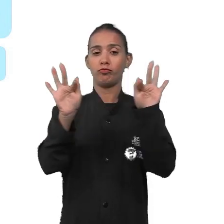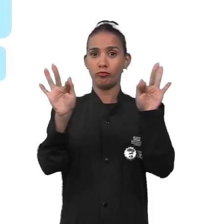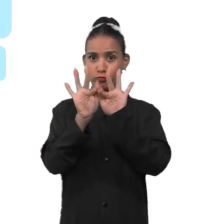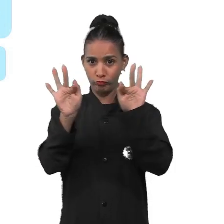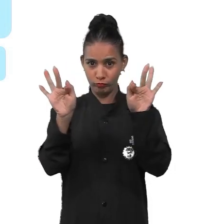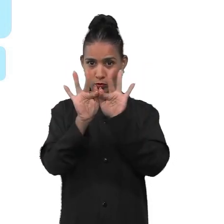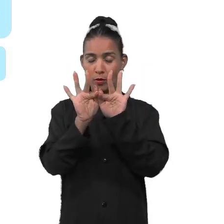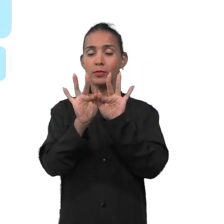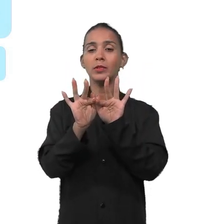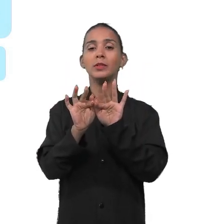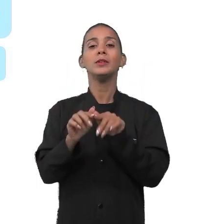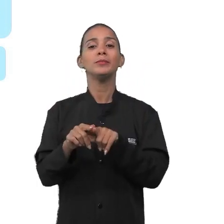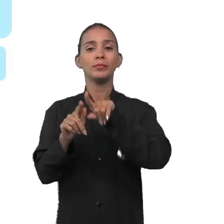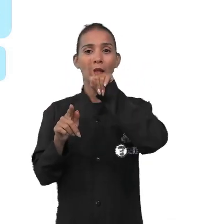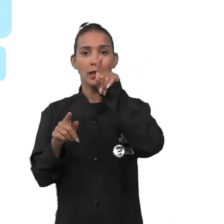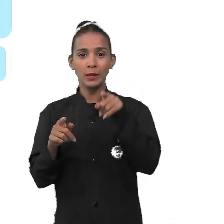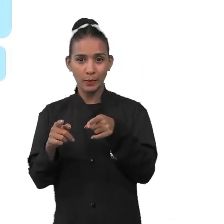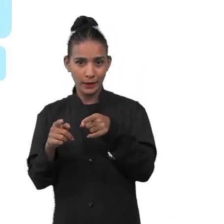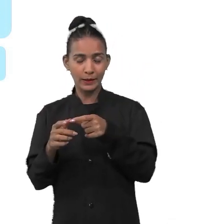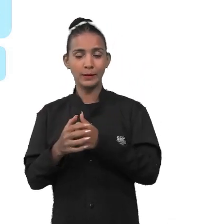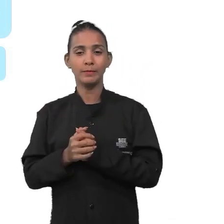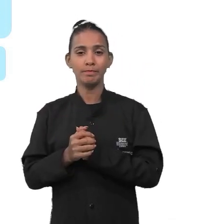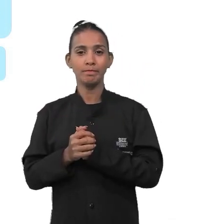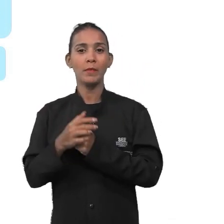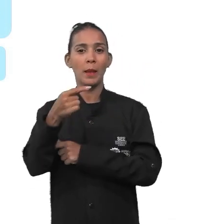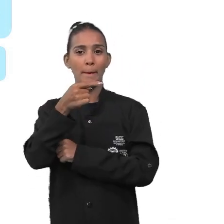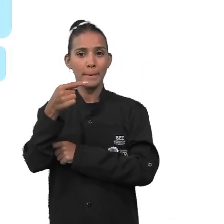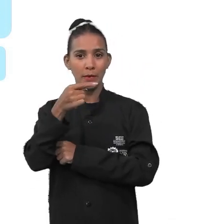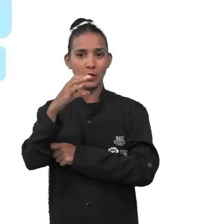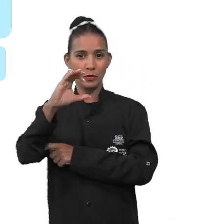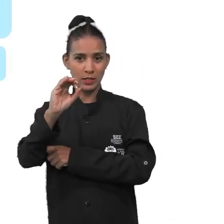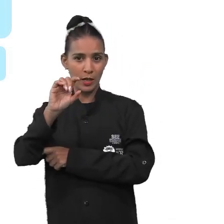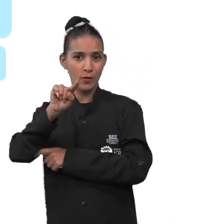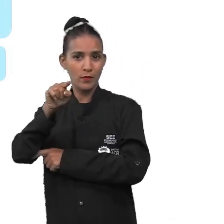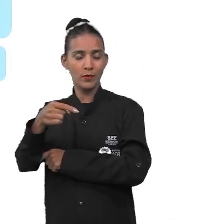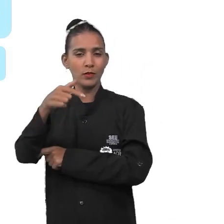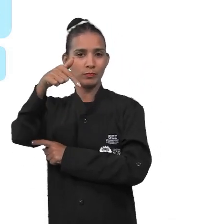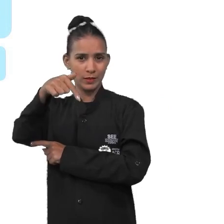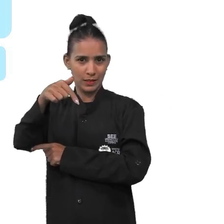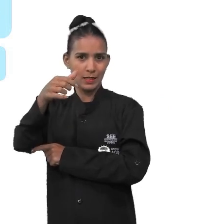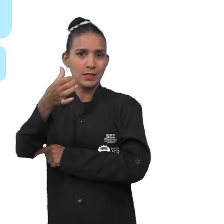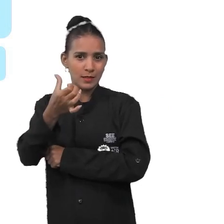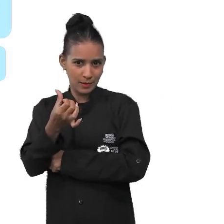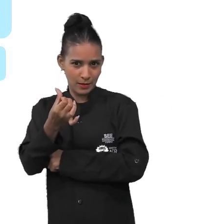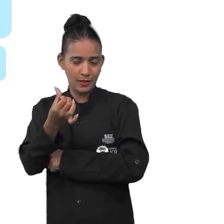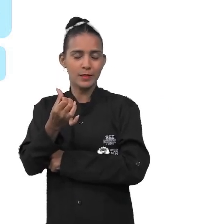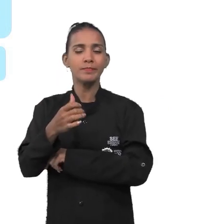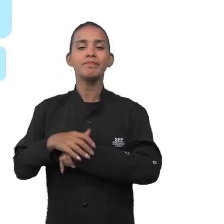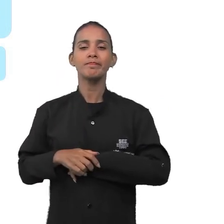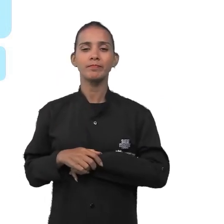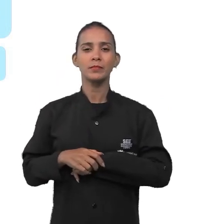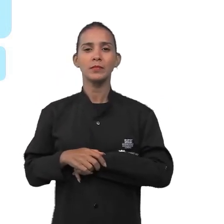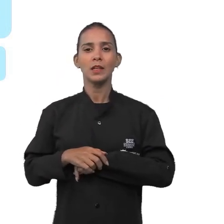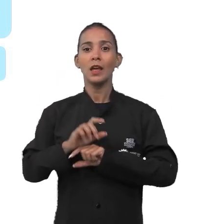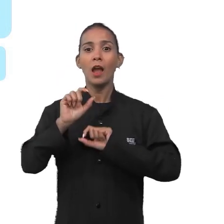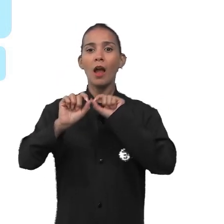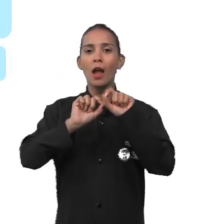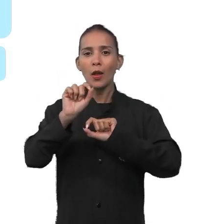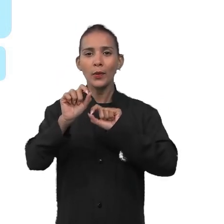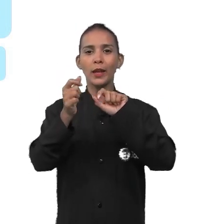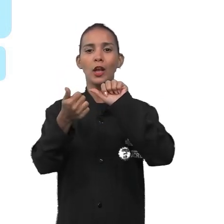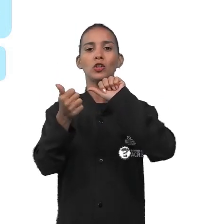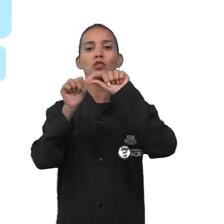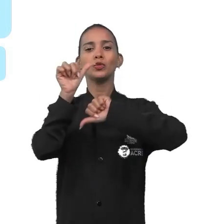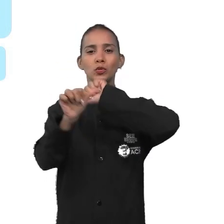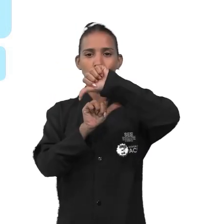do maior, do menor, que é 0,76. Fazendo o joguinho de sinal, nós vamos ter